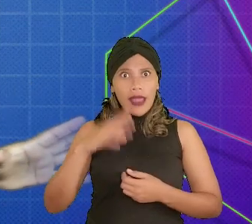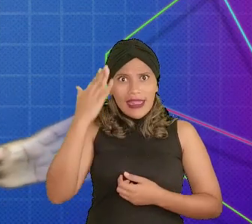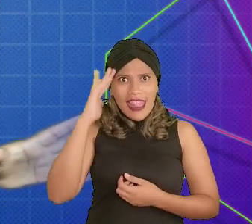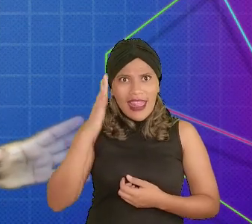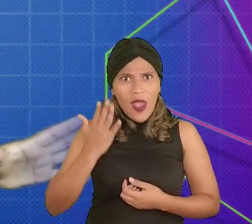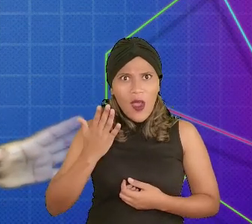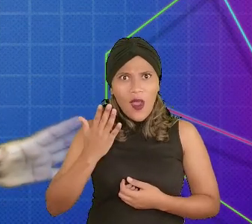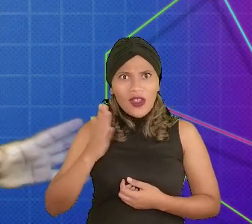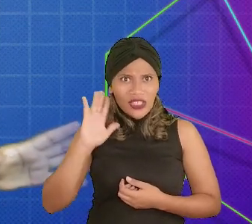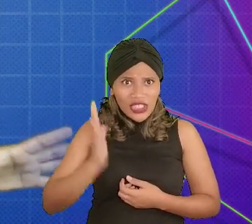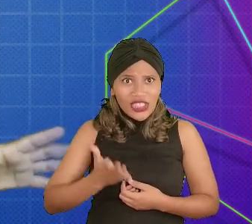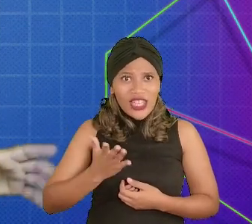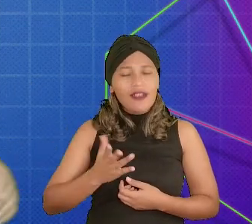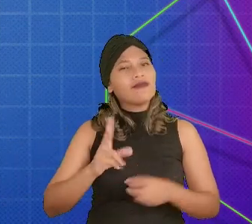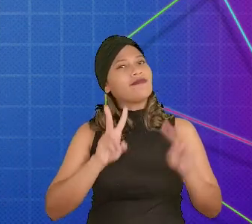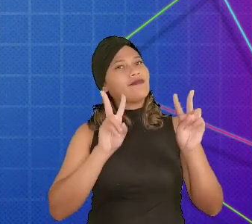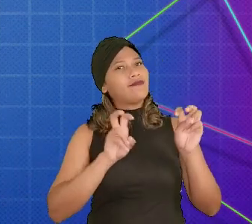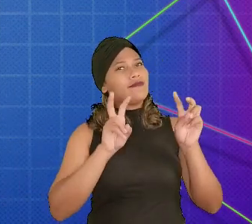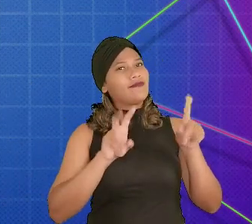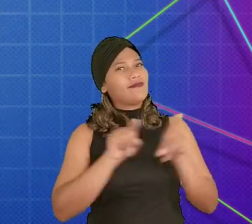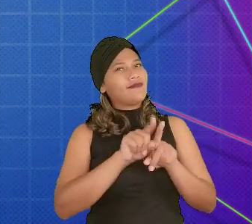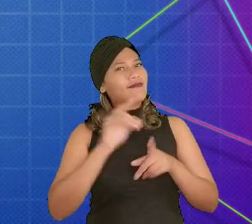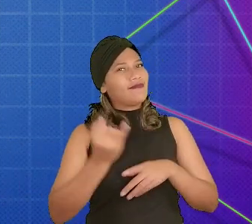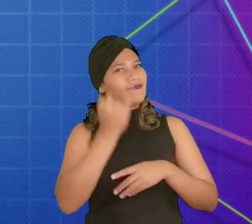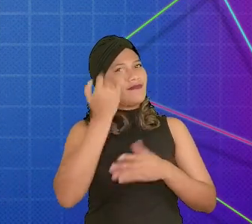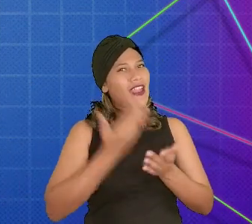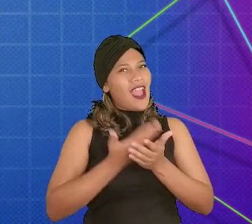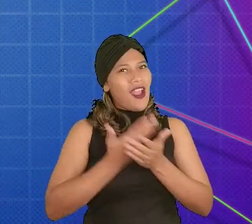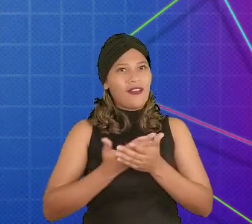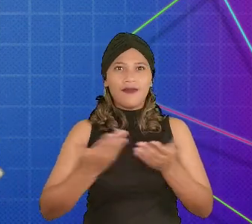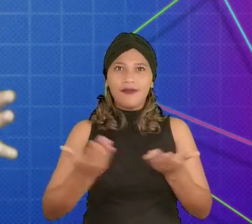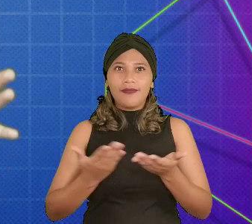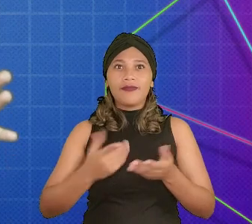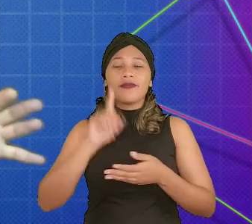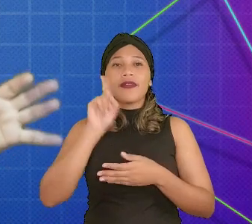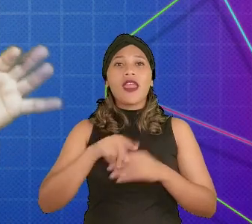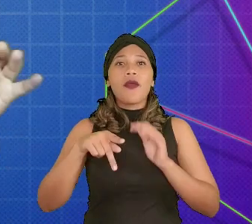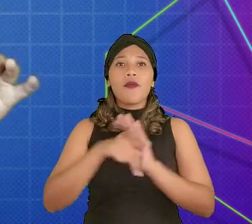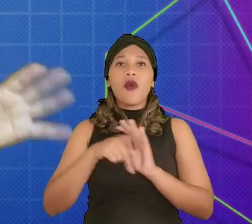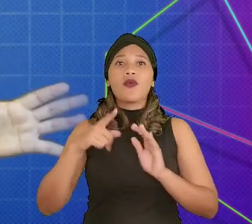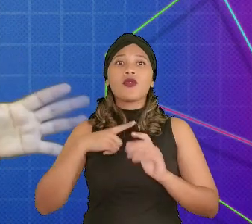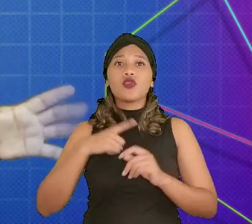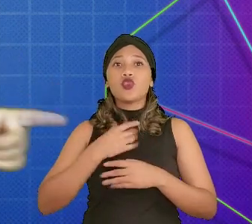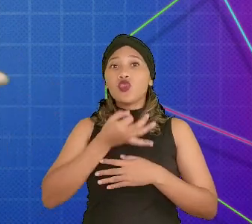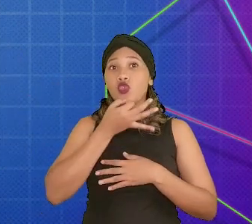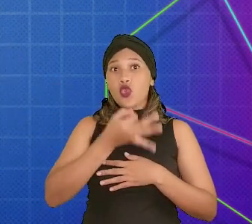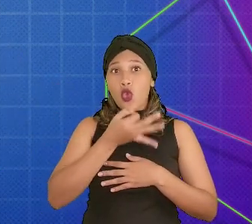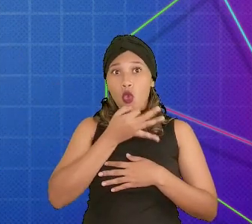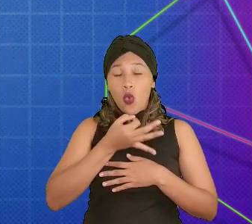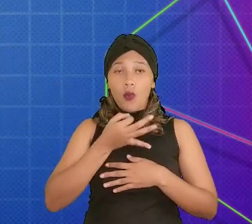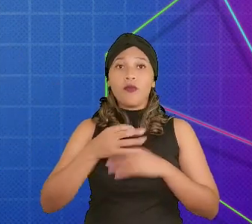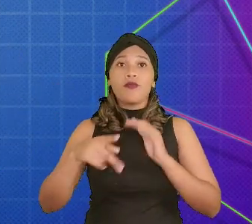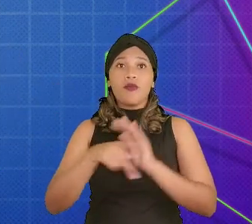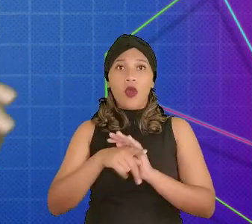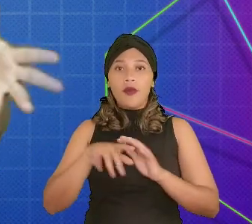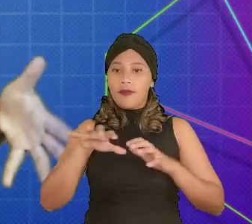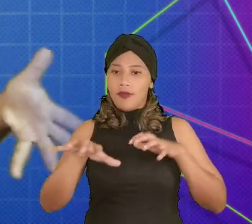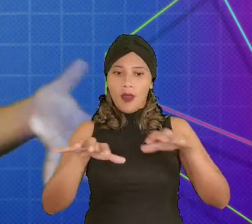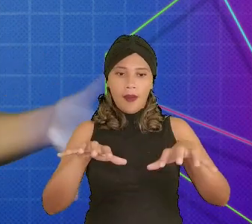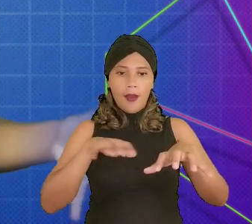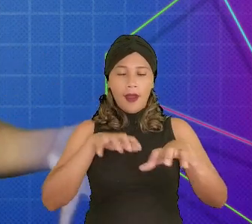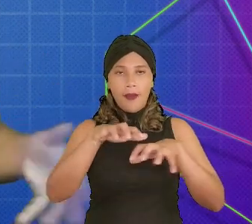a mensagem, galera, vamos para outro tema muito massa dessa aula, que são os sons diegéticos, não diegéticos